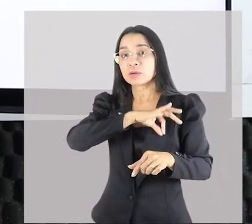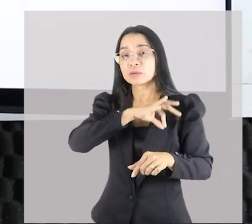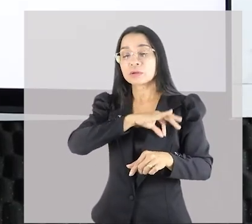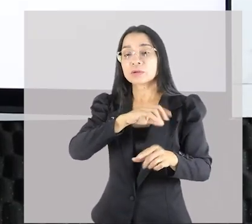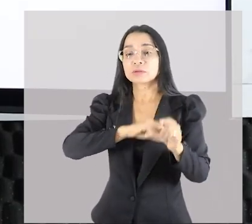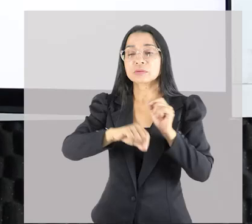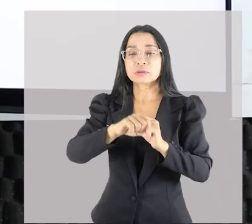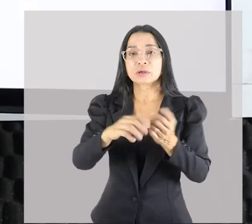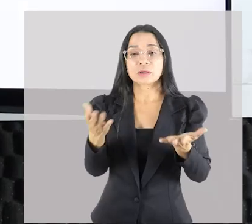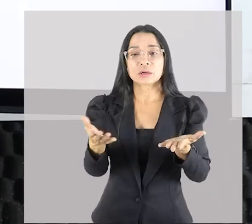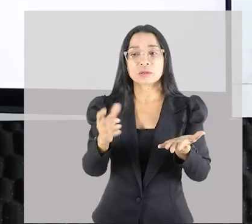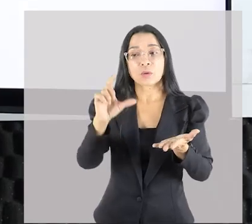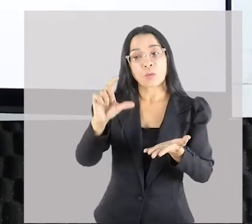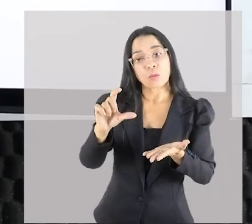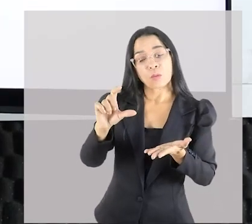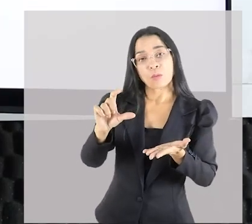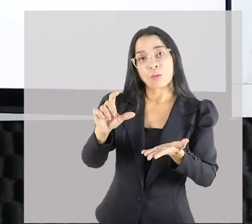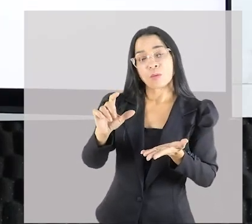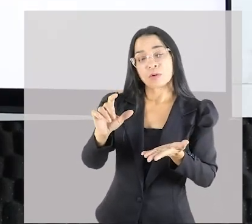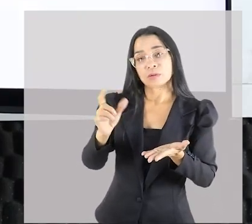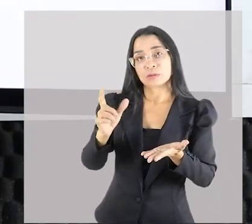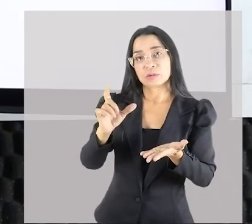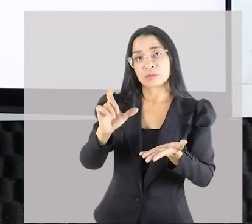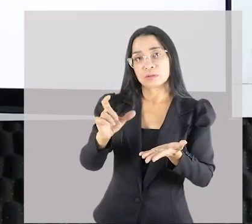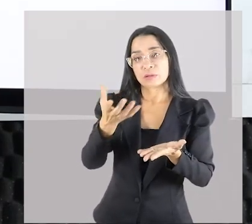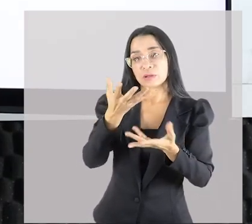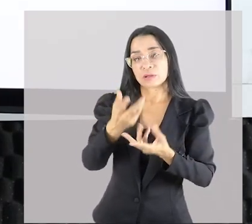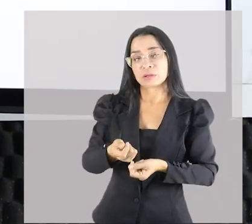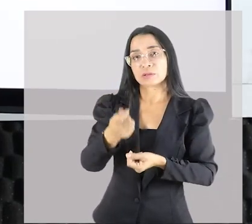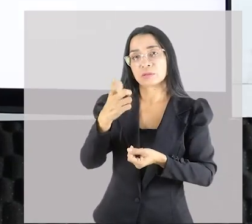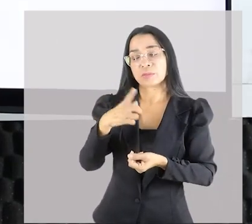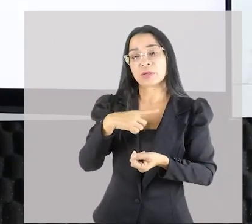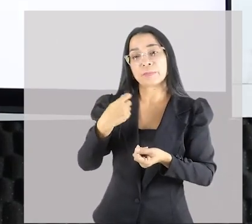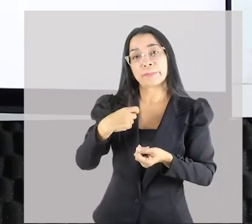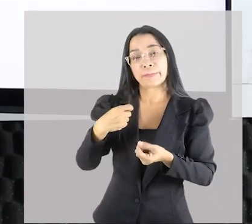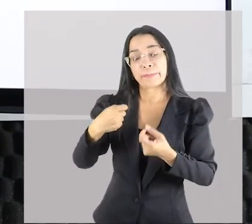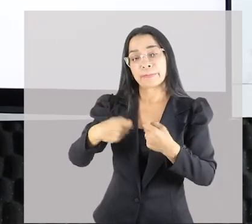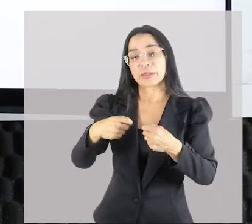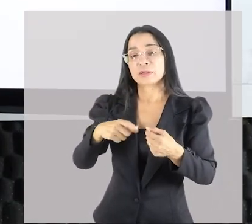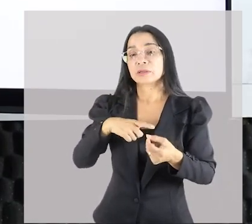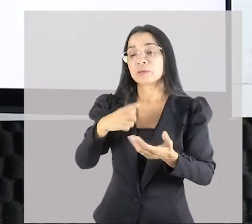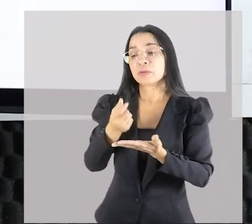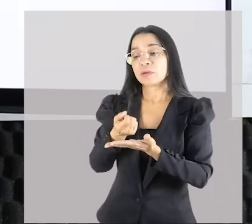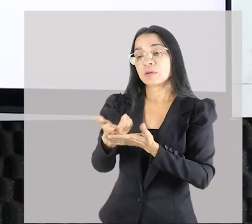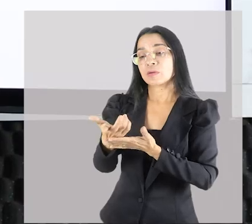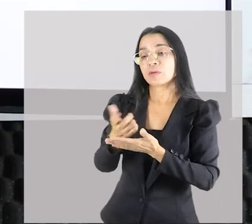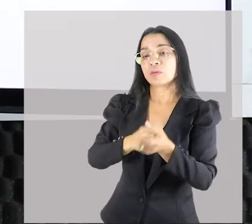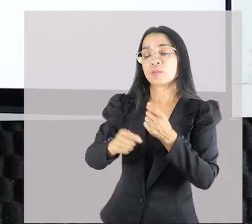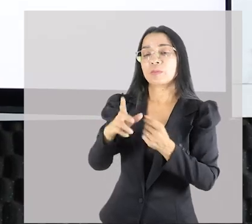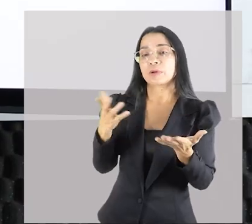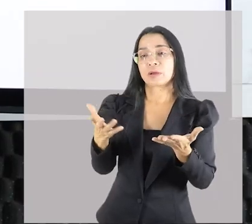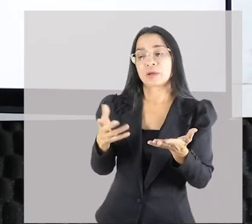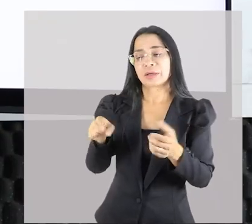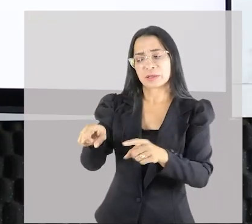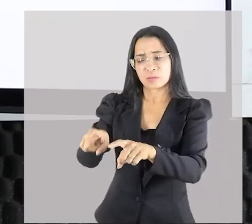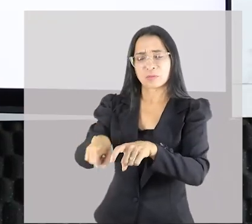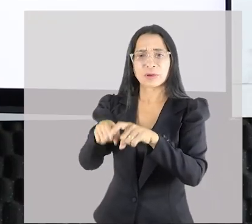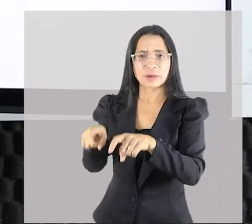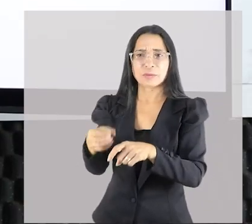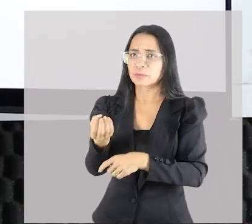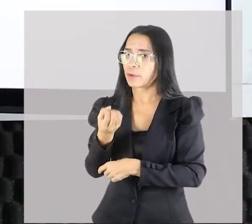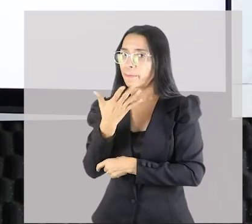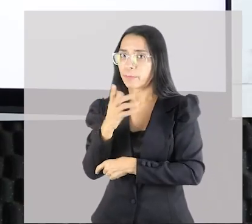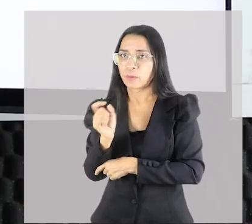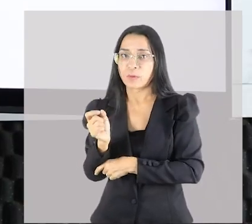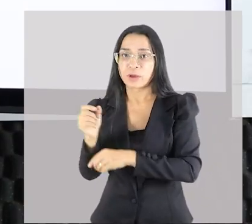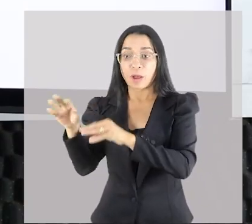daquele sujeito, em que ele vai receber e ele vai ter que comprar. E aí o campo já não é mais tão favorável para ele. Ele vai então